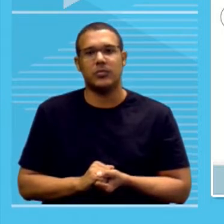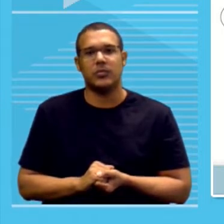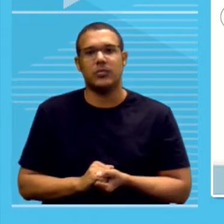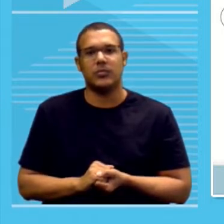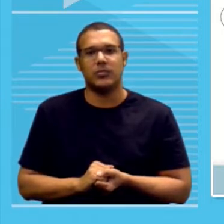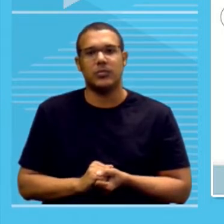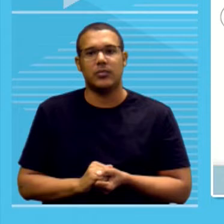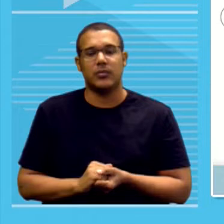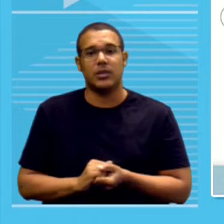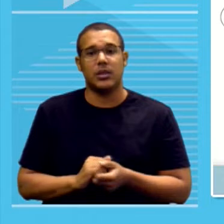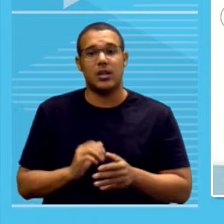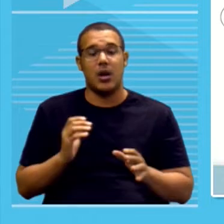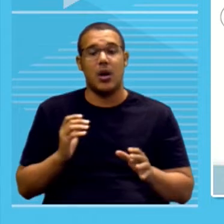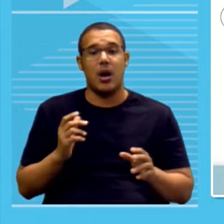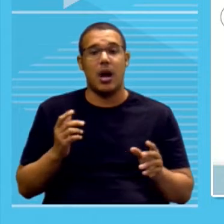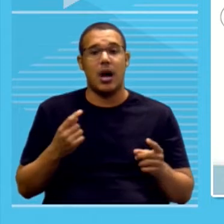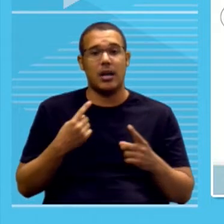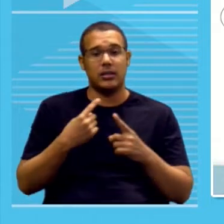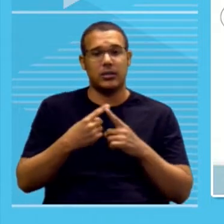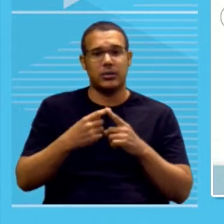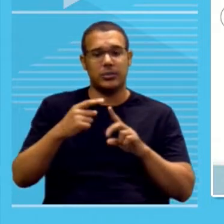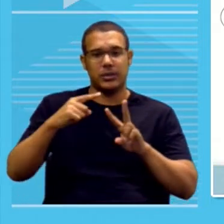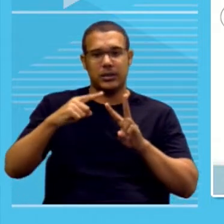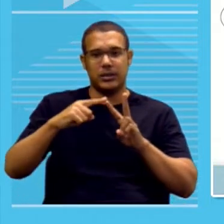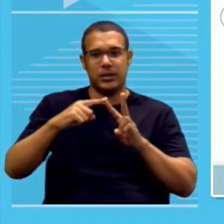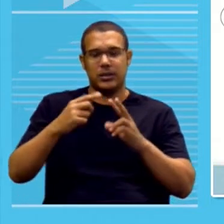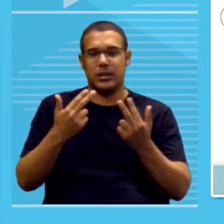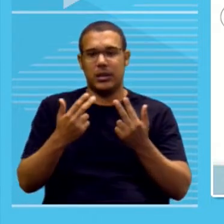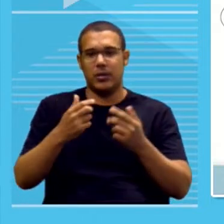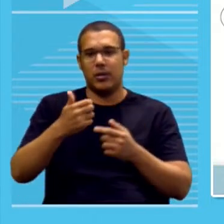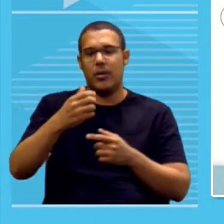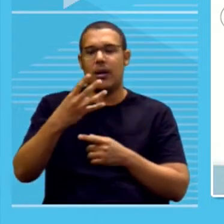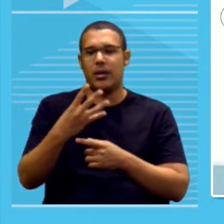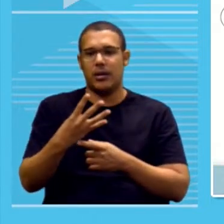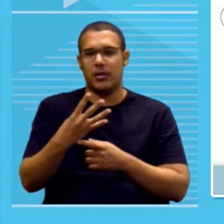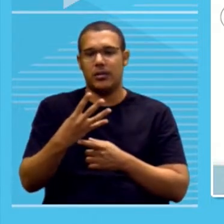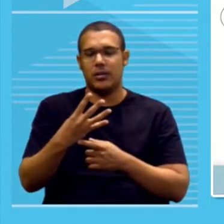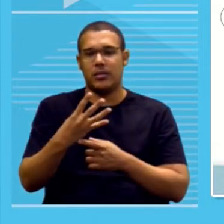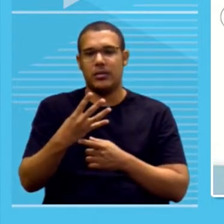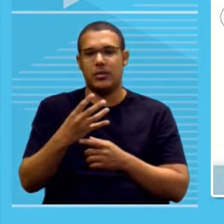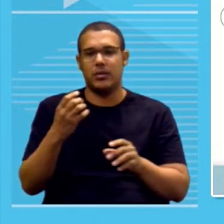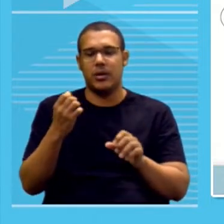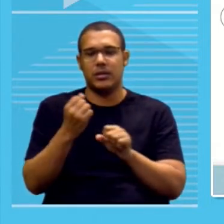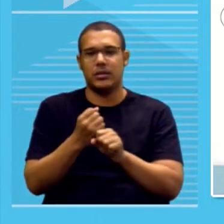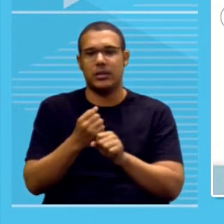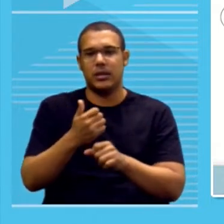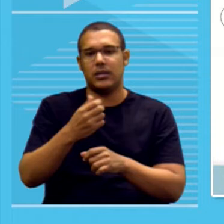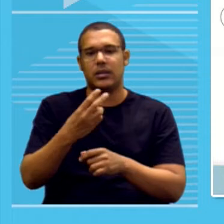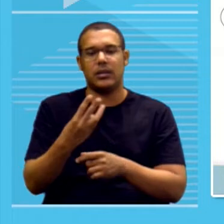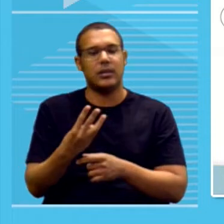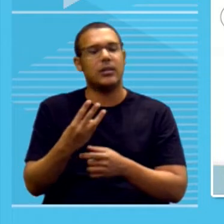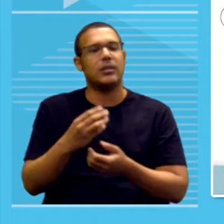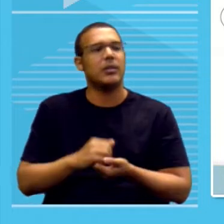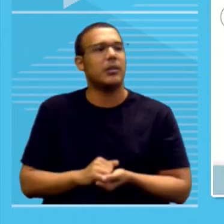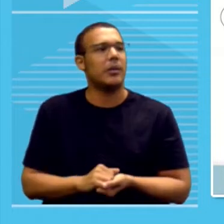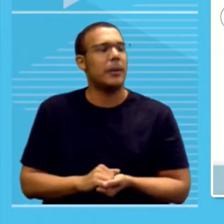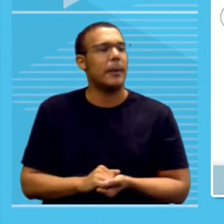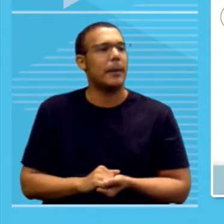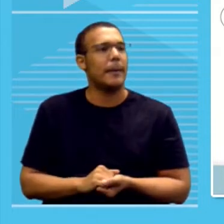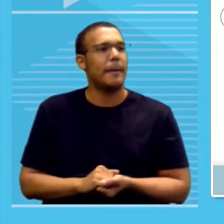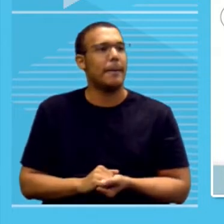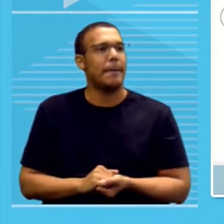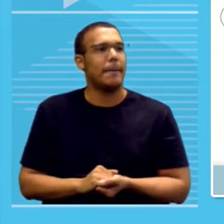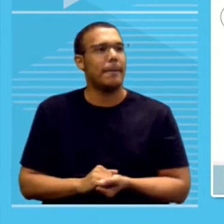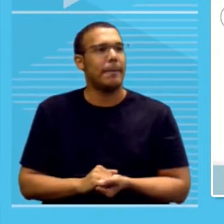Professor a soma das raízes tinha que dar 14 e o produto das raízes tinha que dar 13 pelo gerar professor